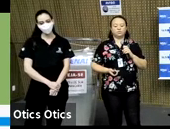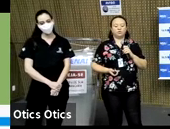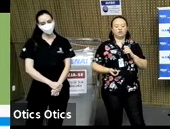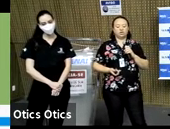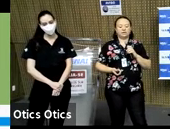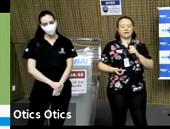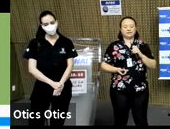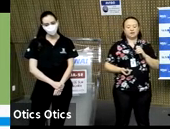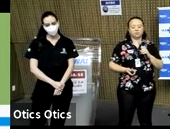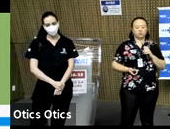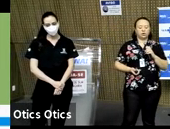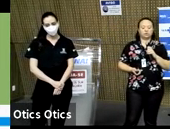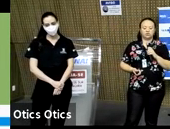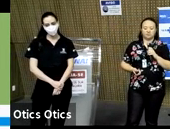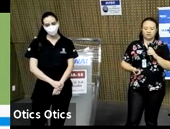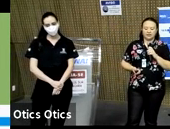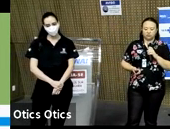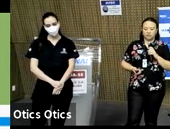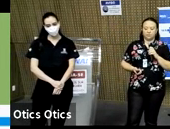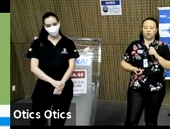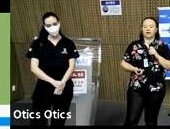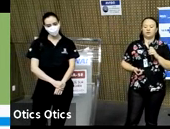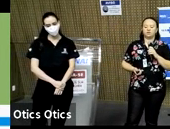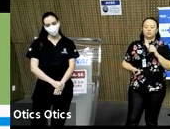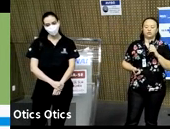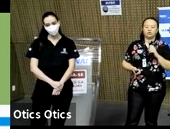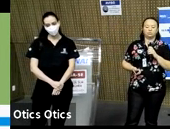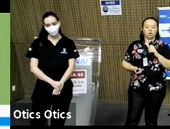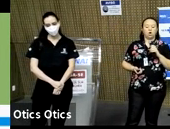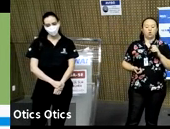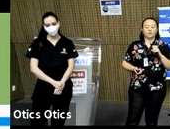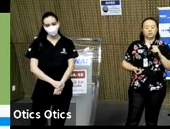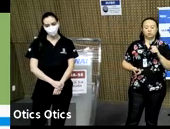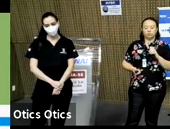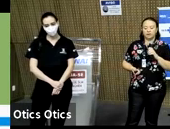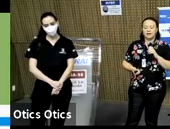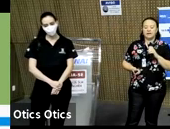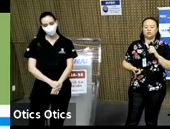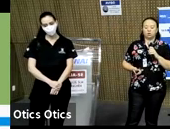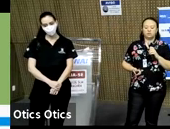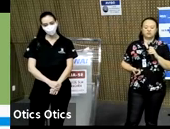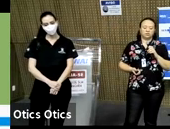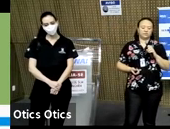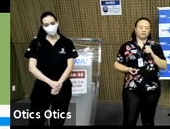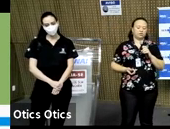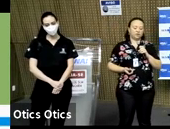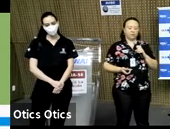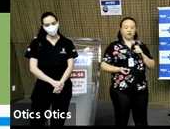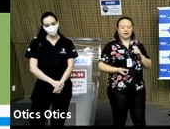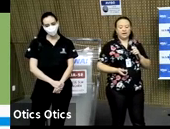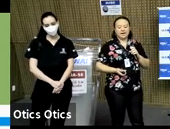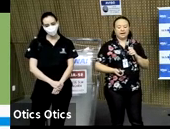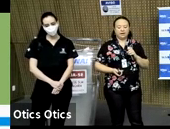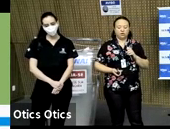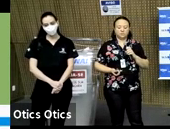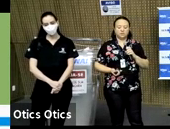em 2020, nós realizamos 8 sondas vesical de demora, 2021, uma sutura e 12 sondas vesical de